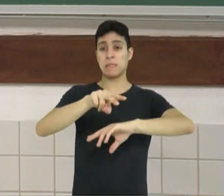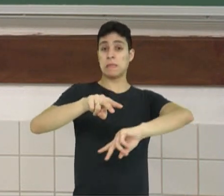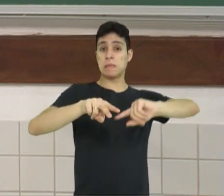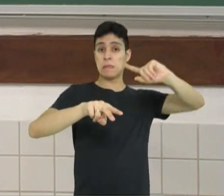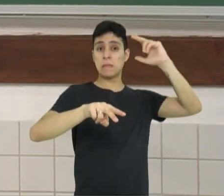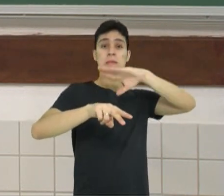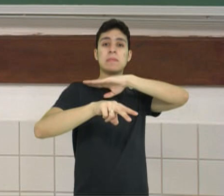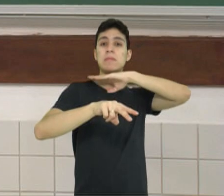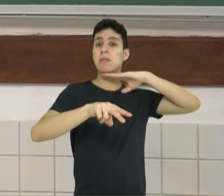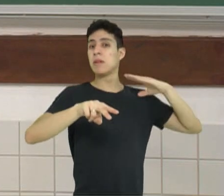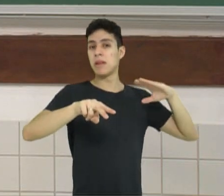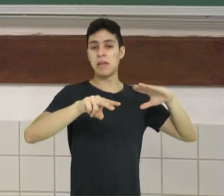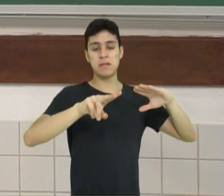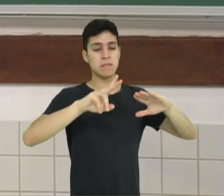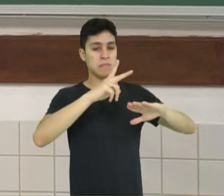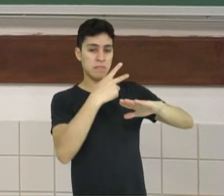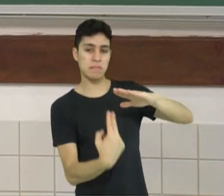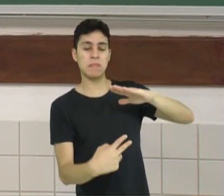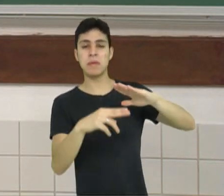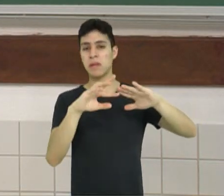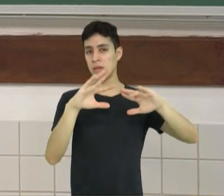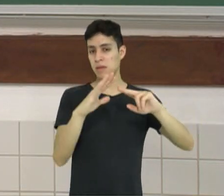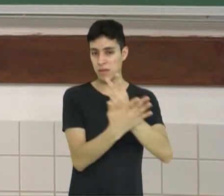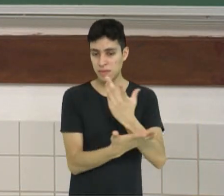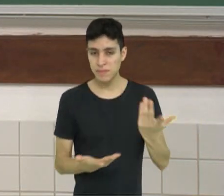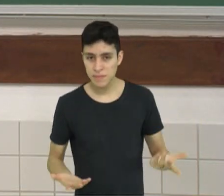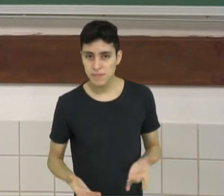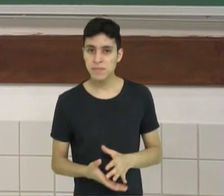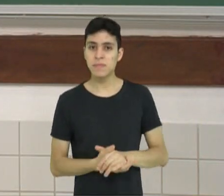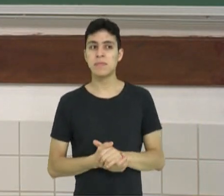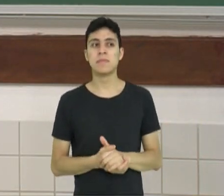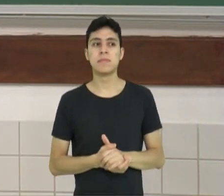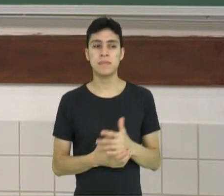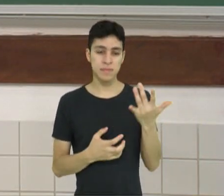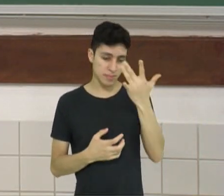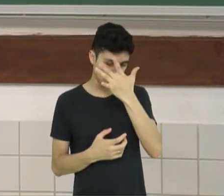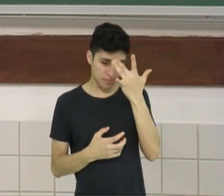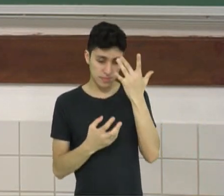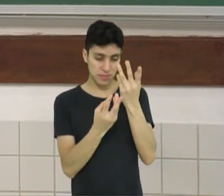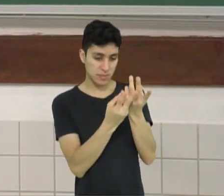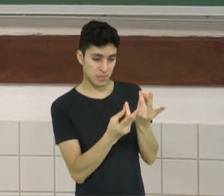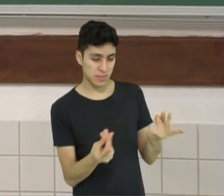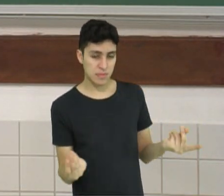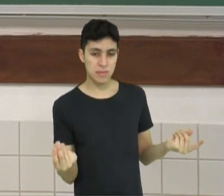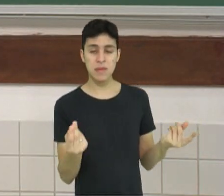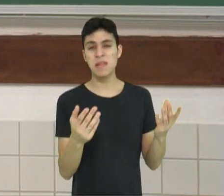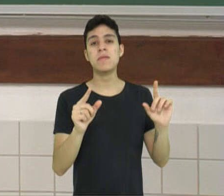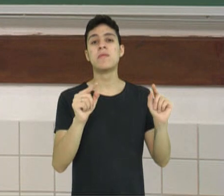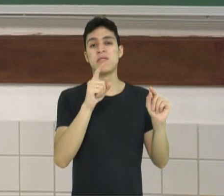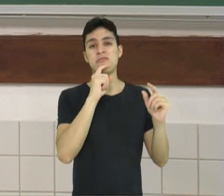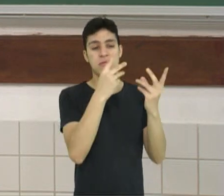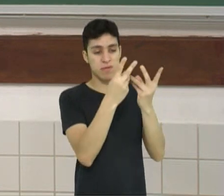alguma atividade esportiva no Himalaia, por exemplo, no Everest, né? Tá tendo derretimento lá das geleiras do topo das montanhas e estão